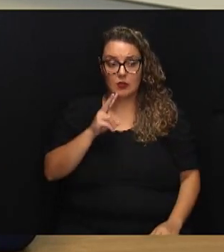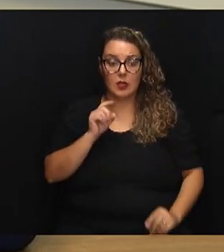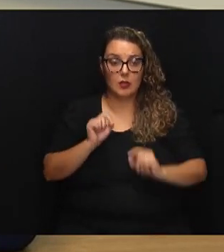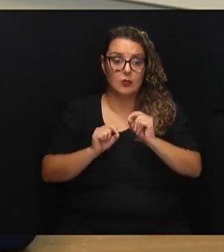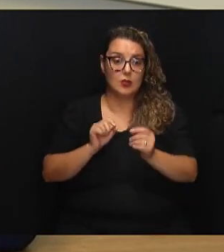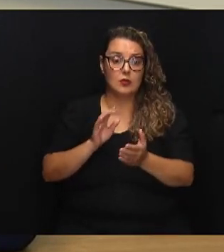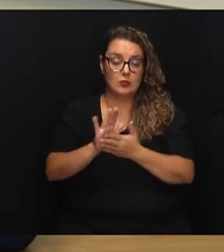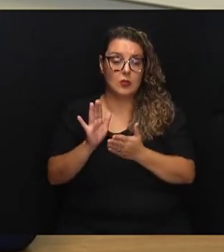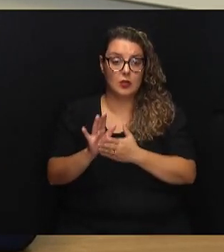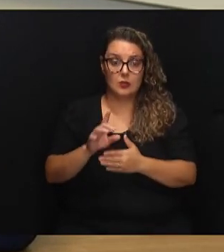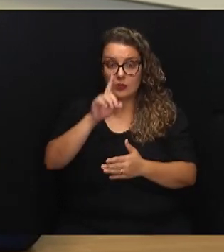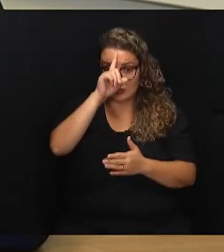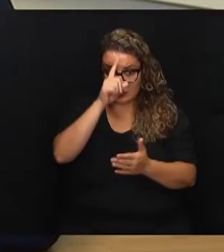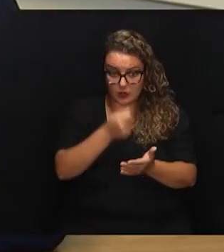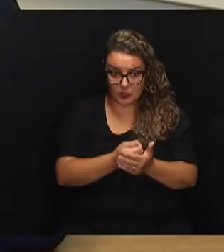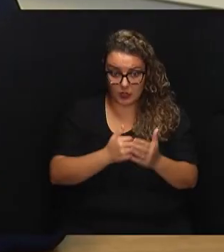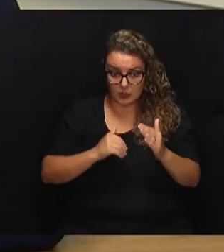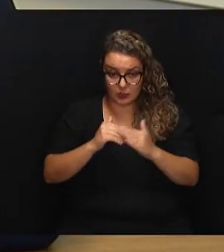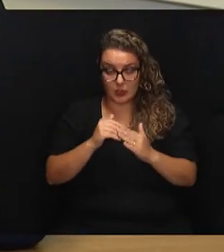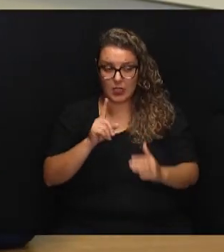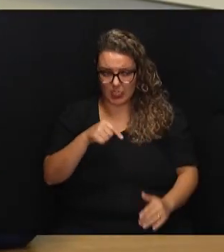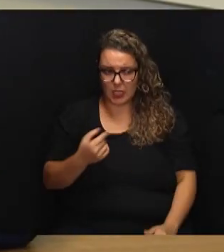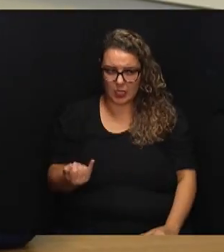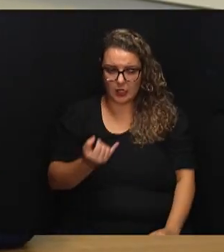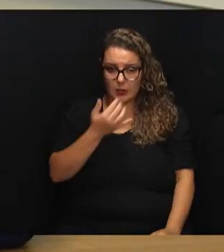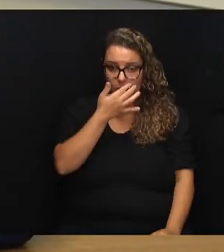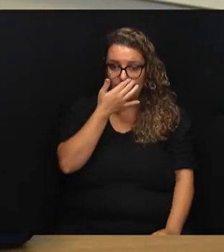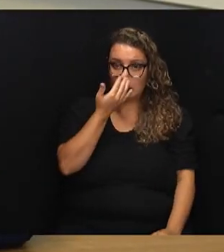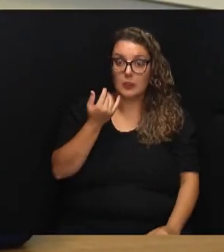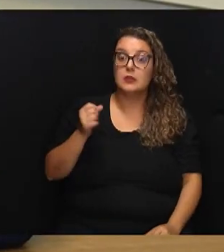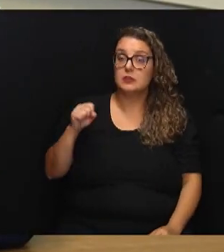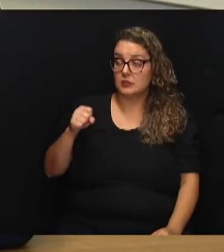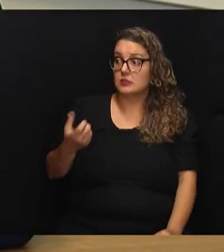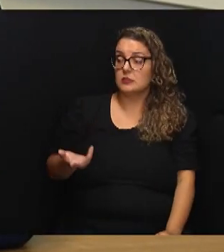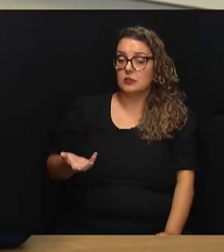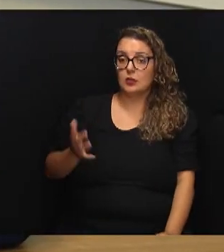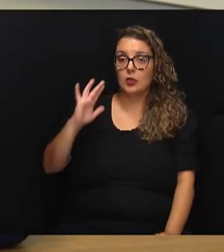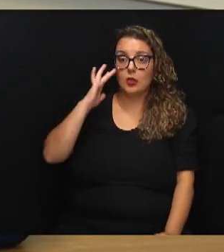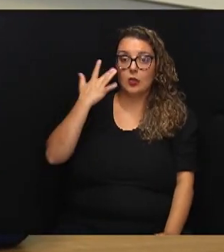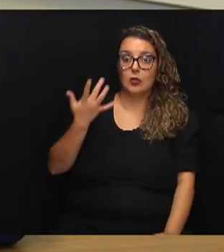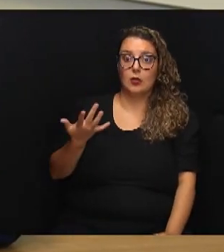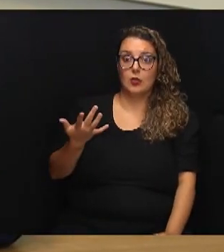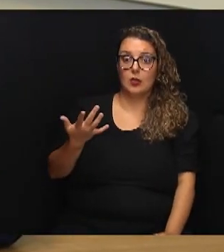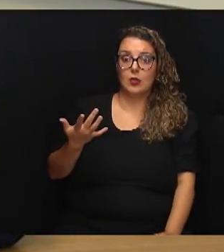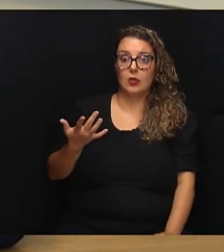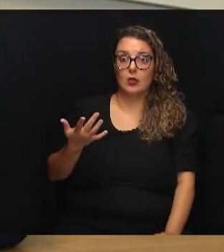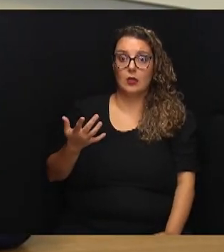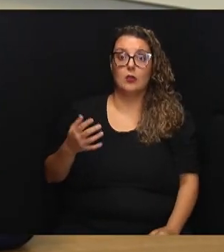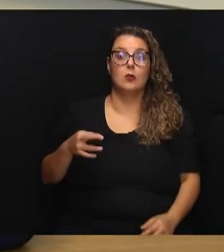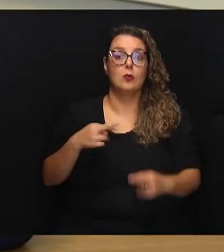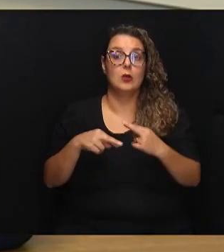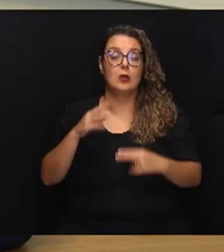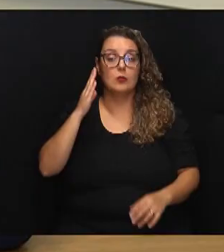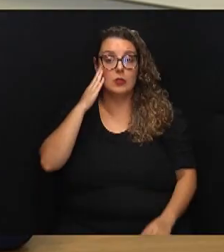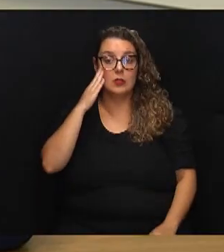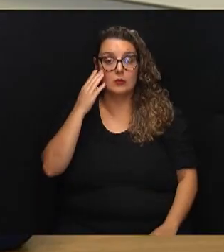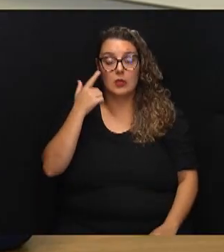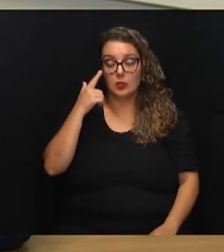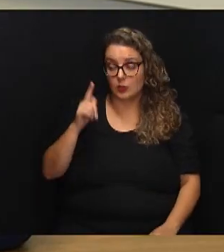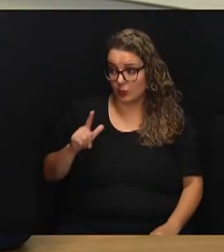gastar, né, definir um teto de gastos, assim, é interessante também? Total. Eu acho que muito disso vai para você entender, claro, se você